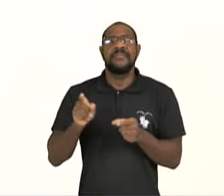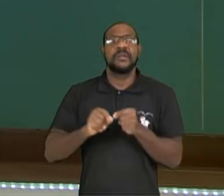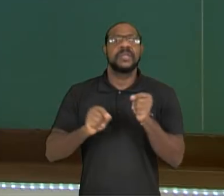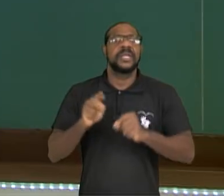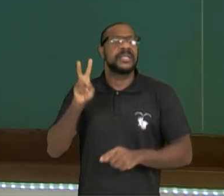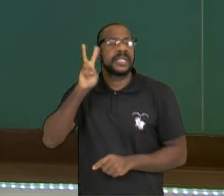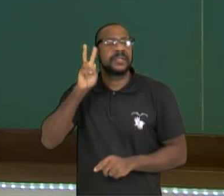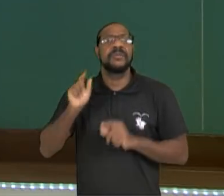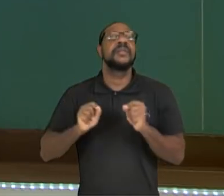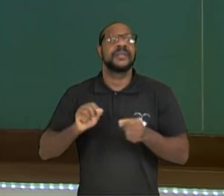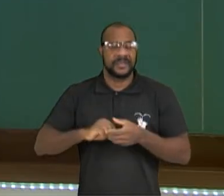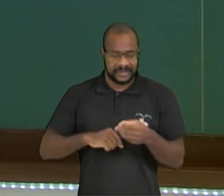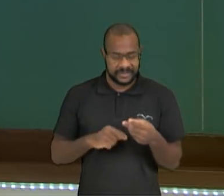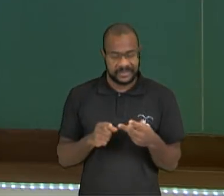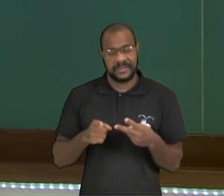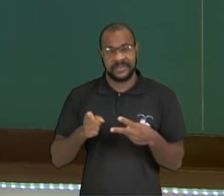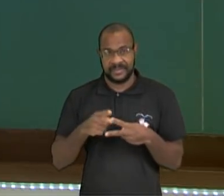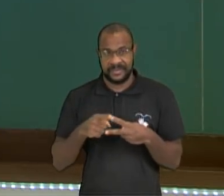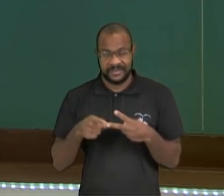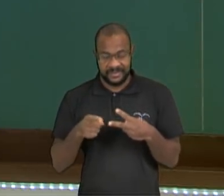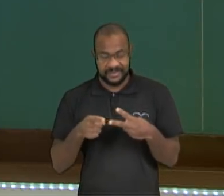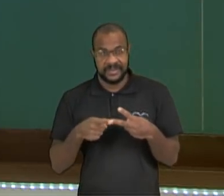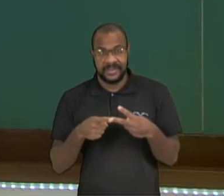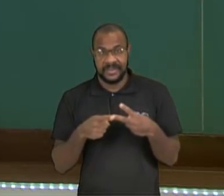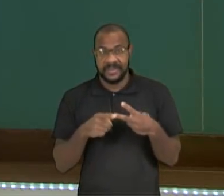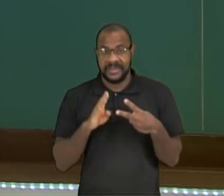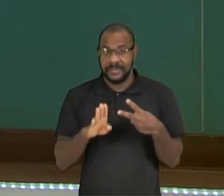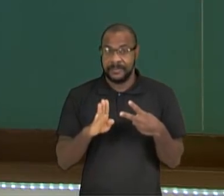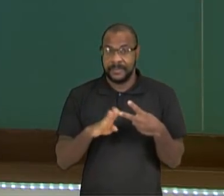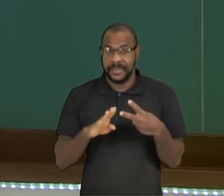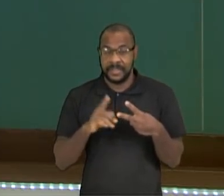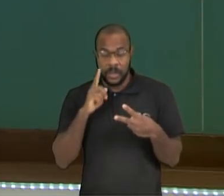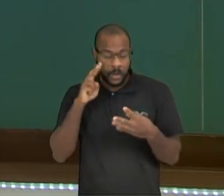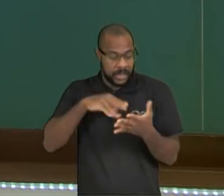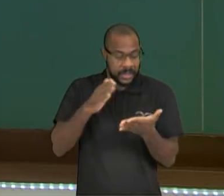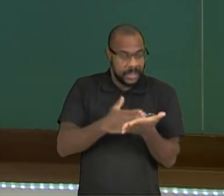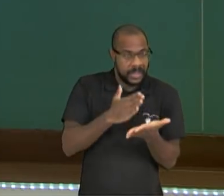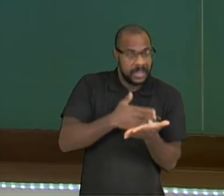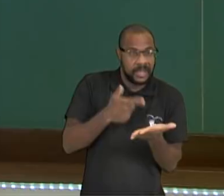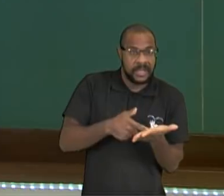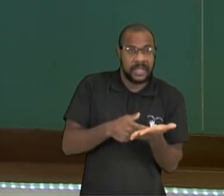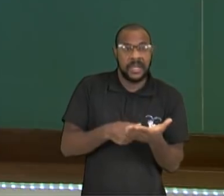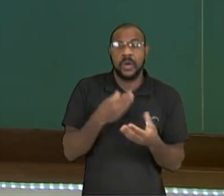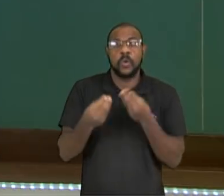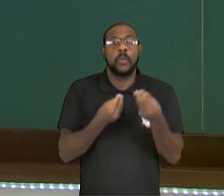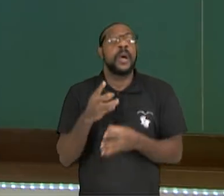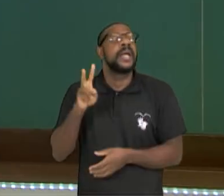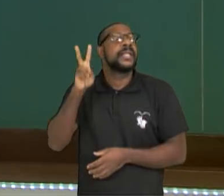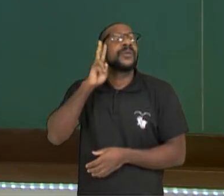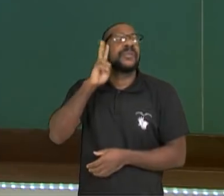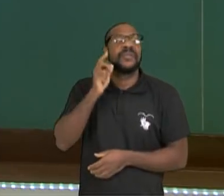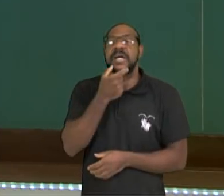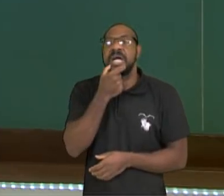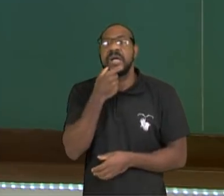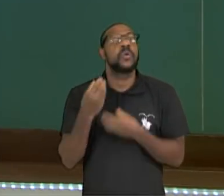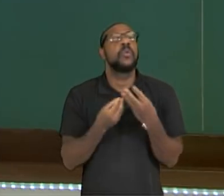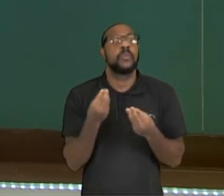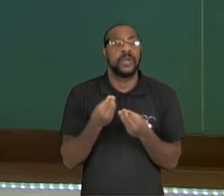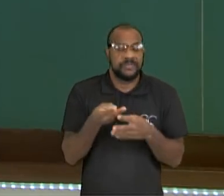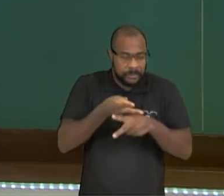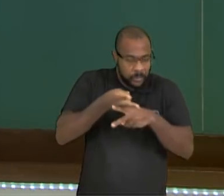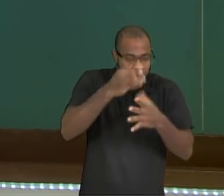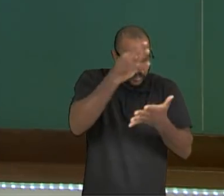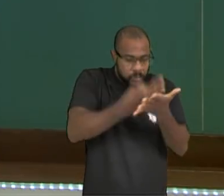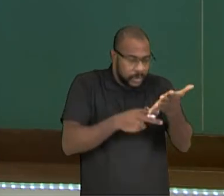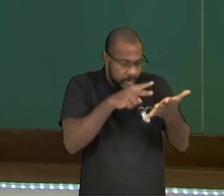eu responder a letra B, a primeira coisa que eu tenho que saber, eu vou olhar lá no meu caderno, como que é segunda-feira. E aí eu vou procurar no texto